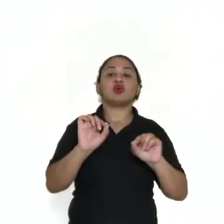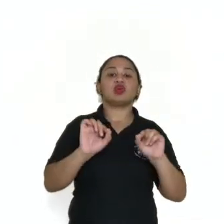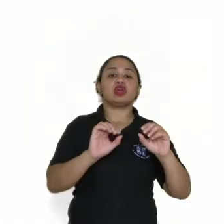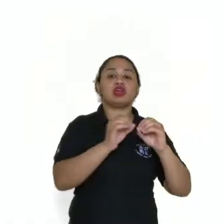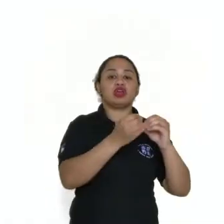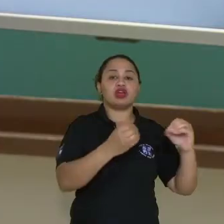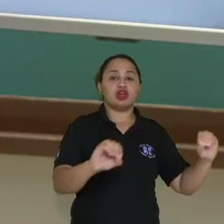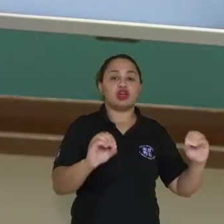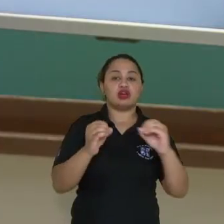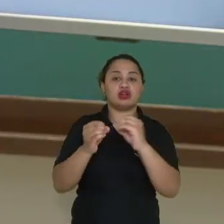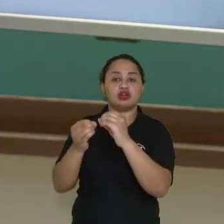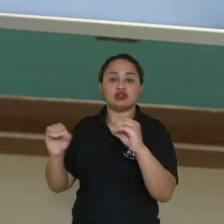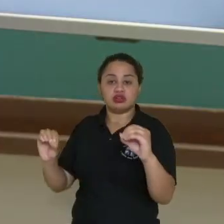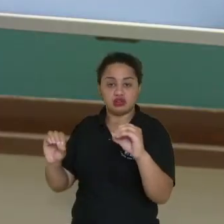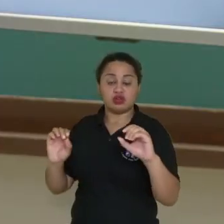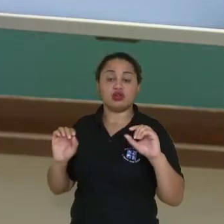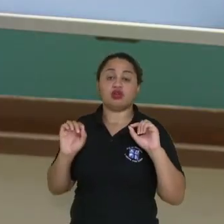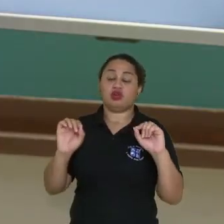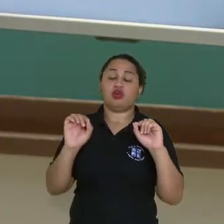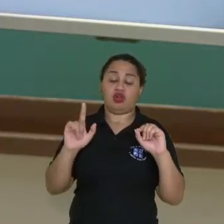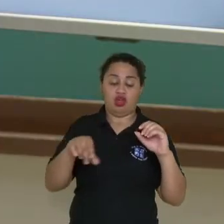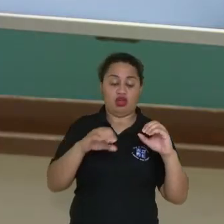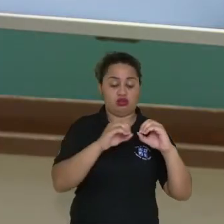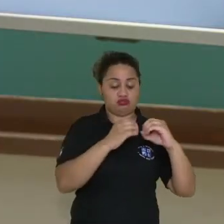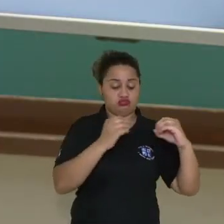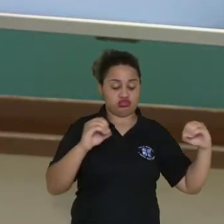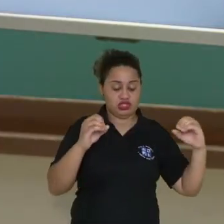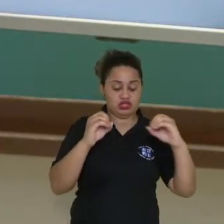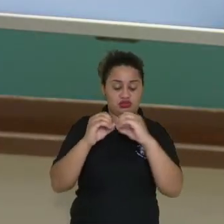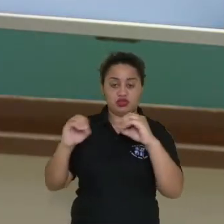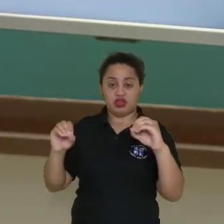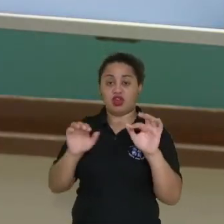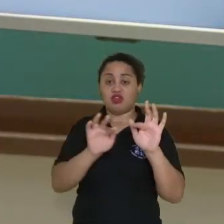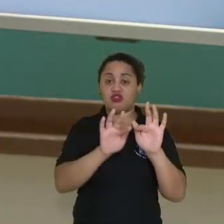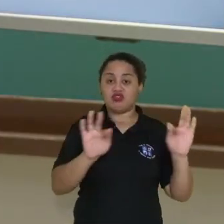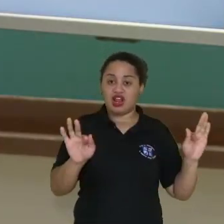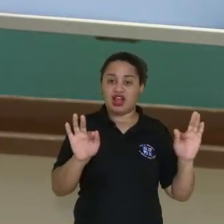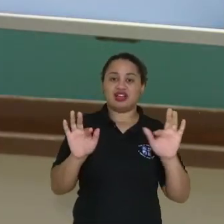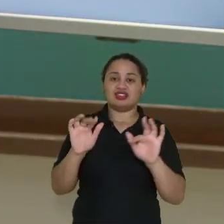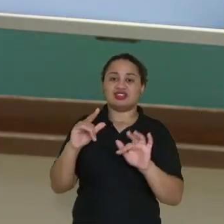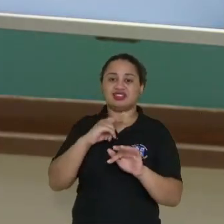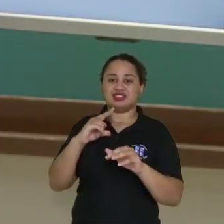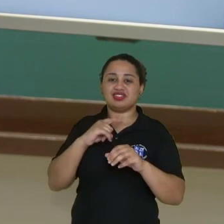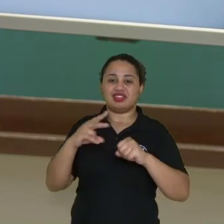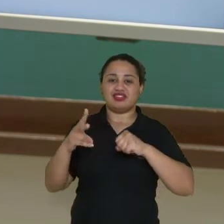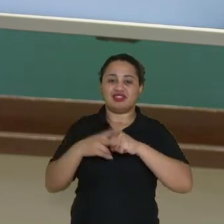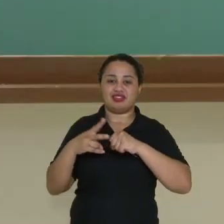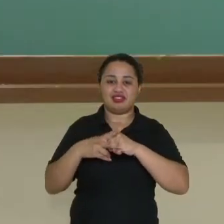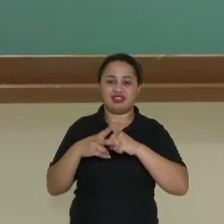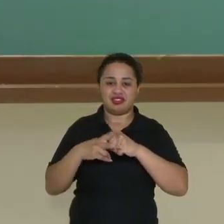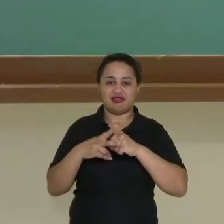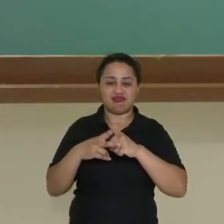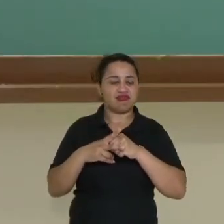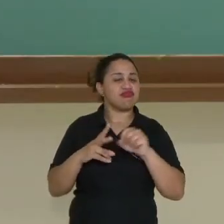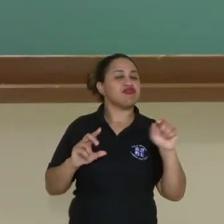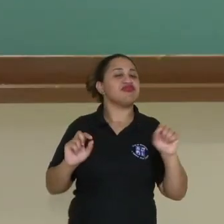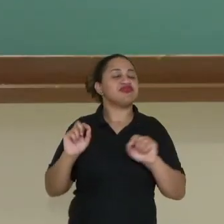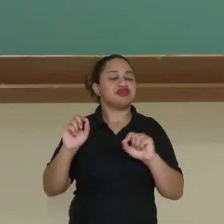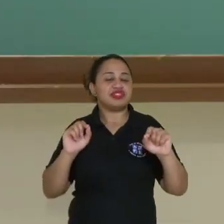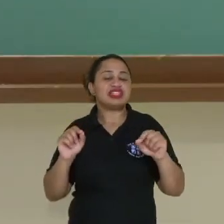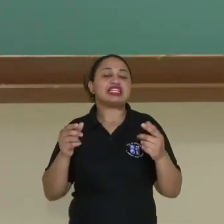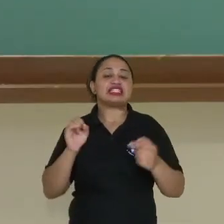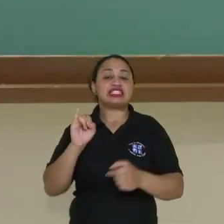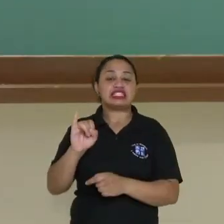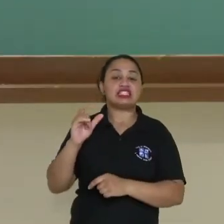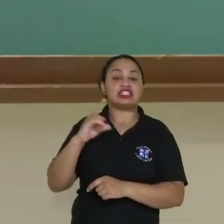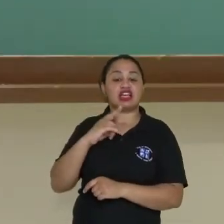Só para a gente retomar. As orações são frases que contêm verbos, né? Então, via de regra, cada vez que a